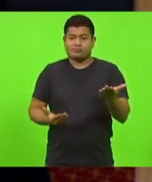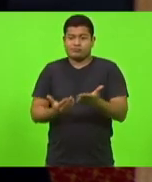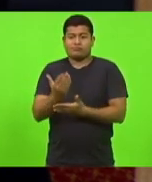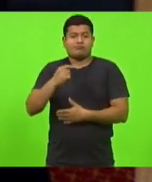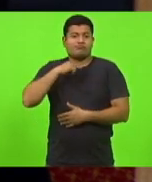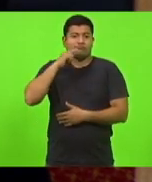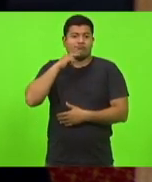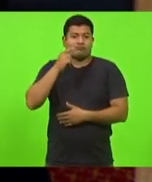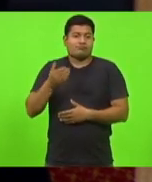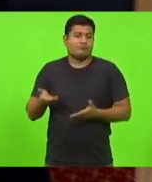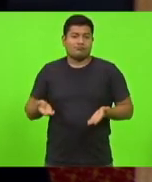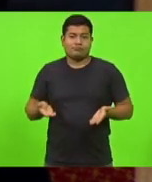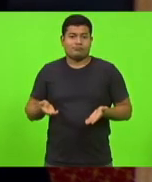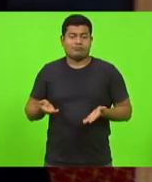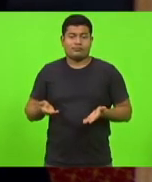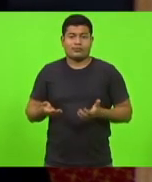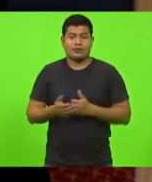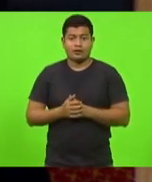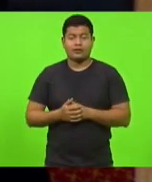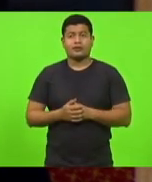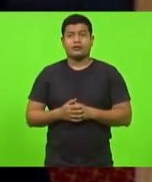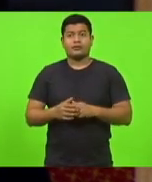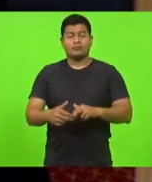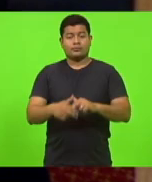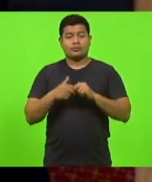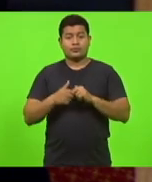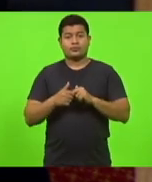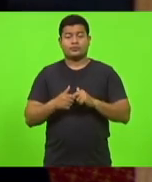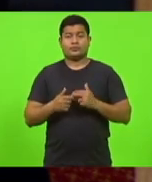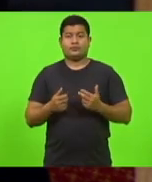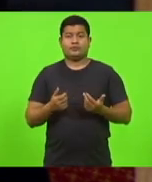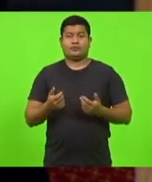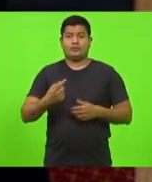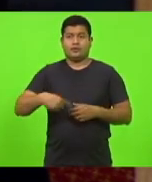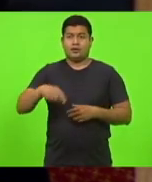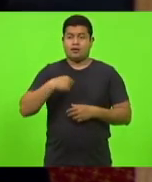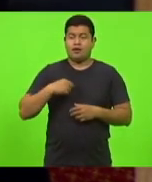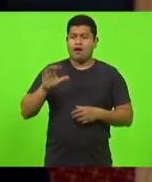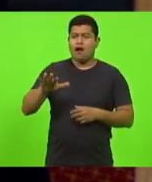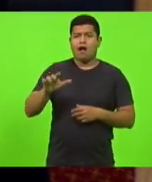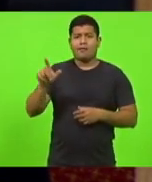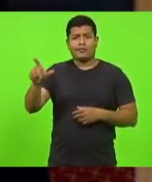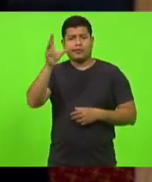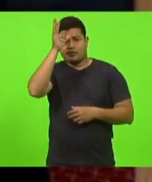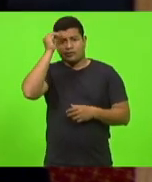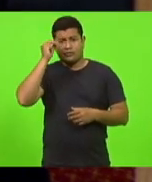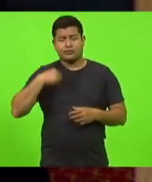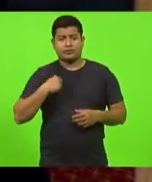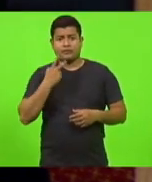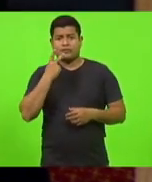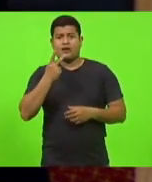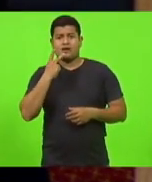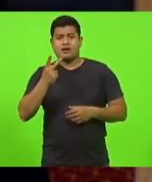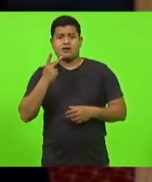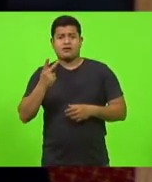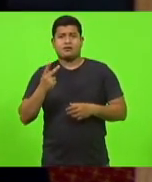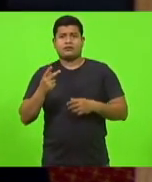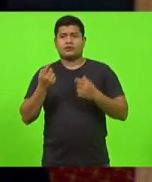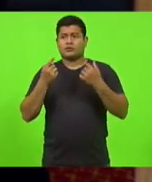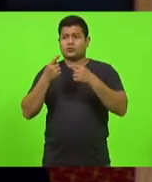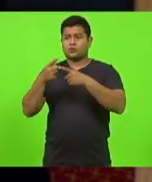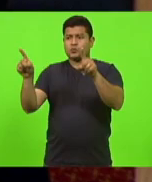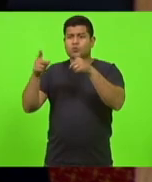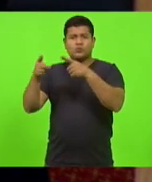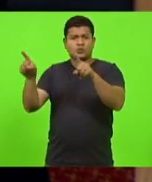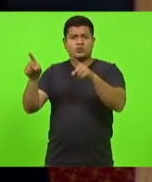aconteça. E é por isso que, eventualmente, se contesta, ah, não, mas a Lu está fazendo proselitismo. Eu acho que tu não está de coração,